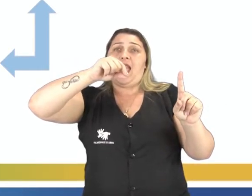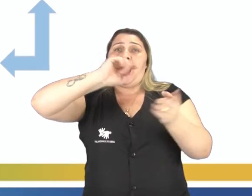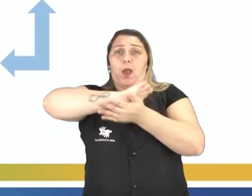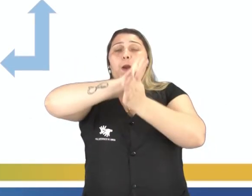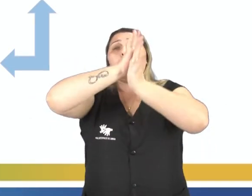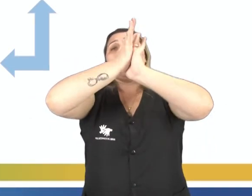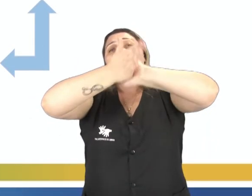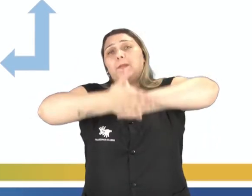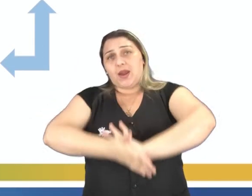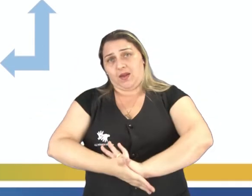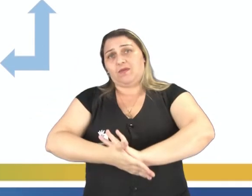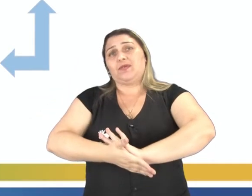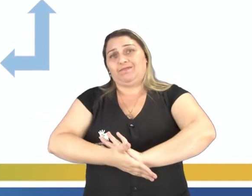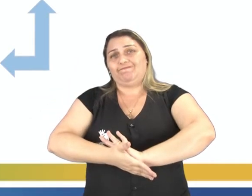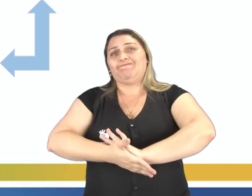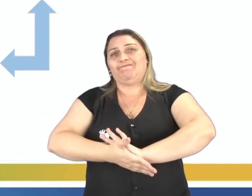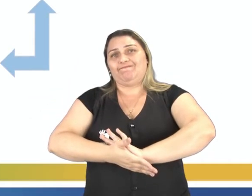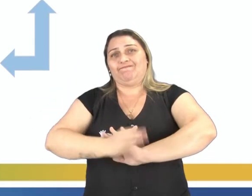discriminação.